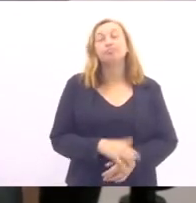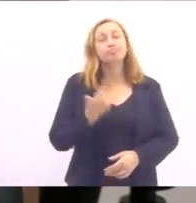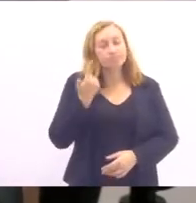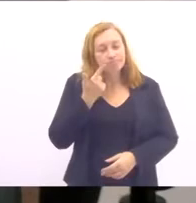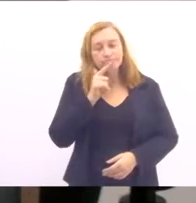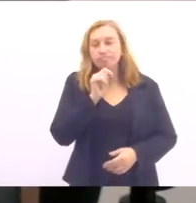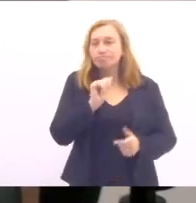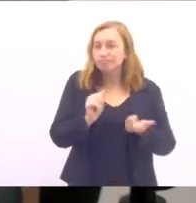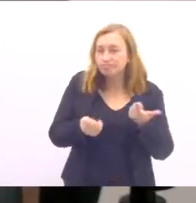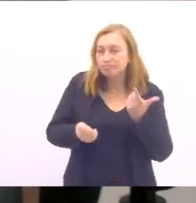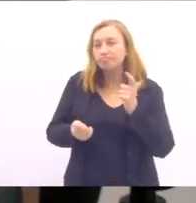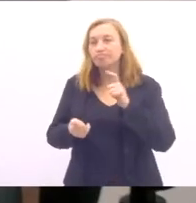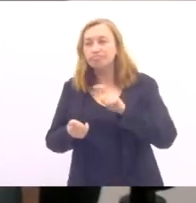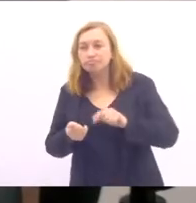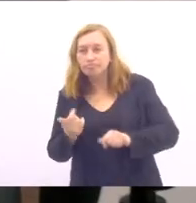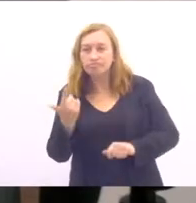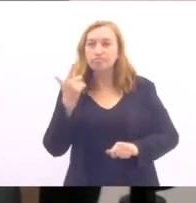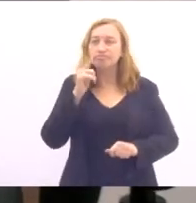conseguindo